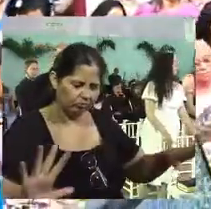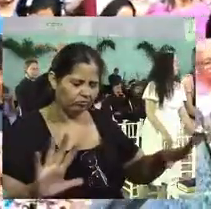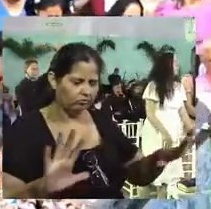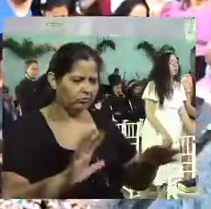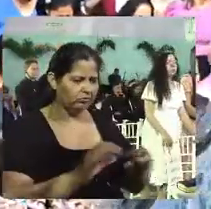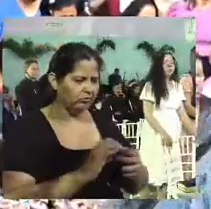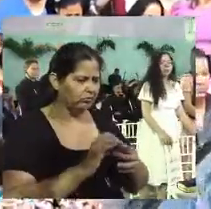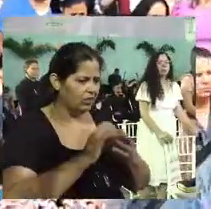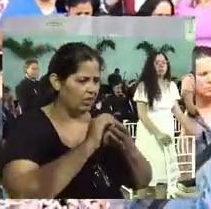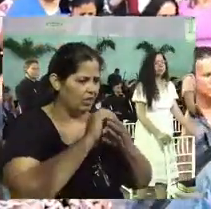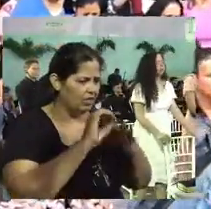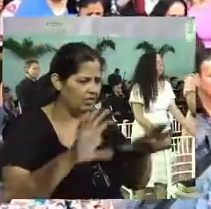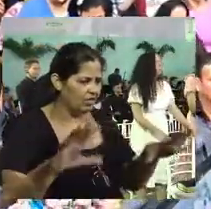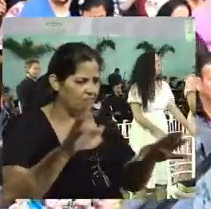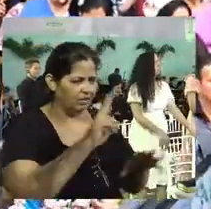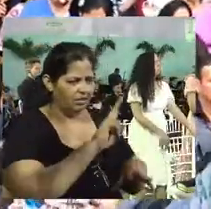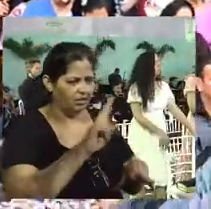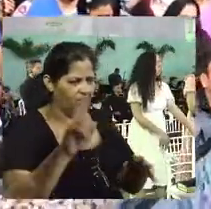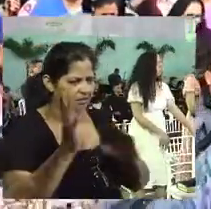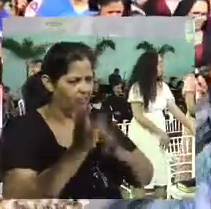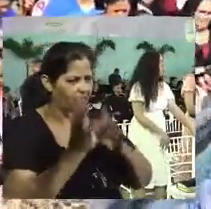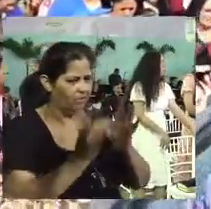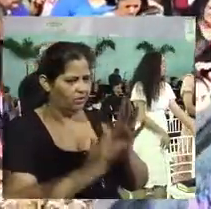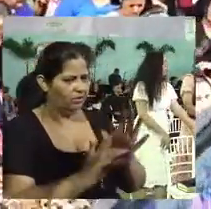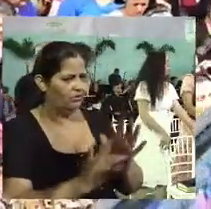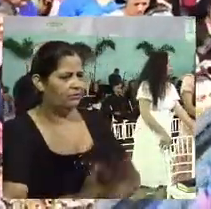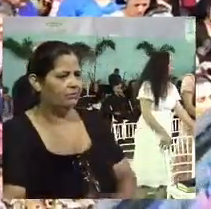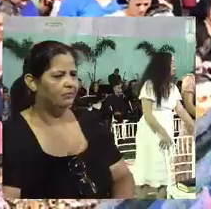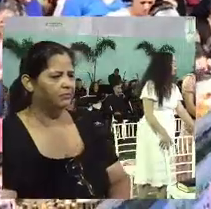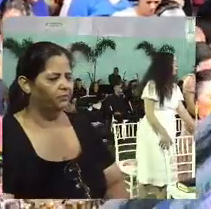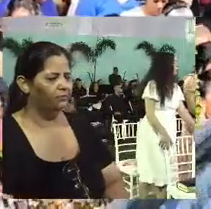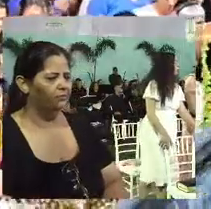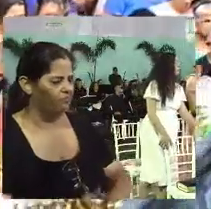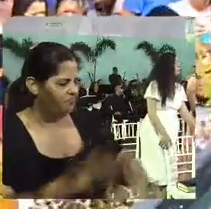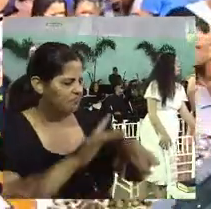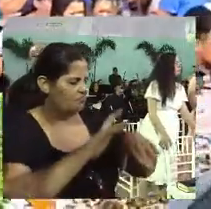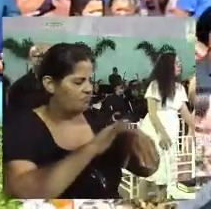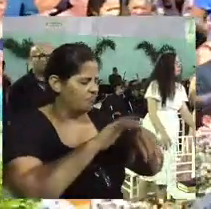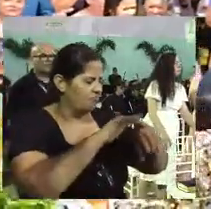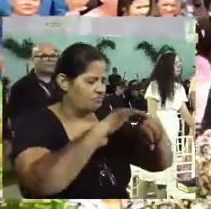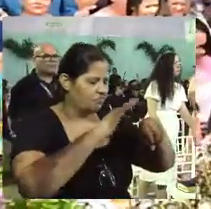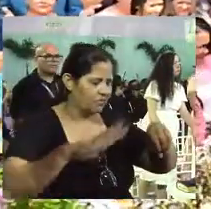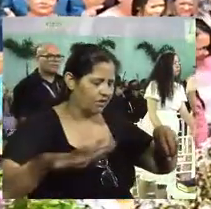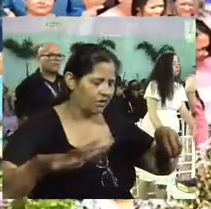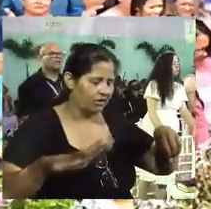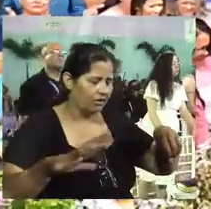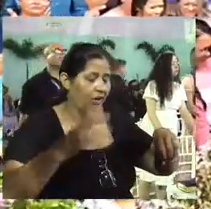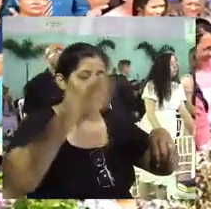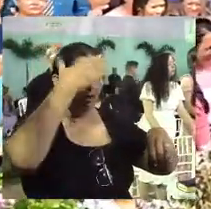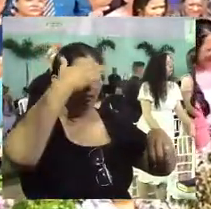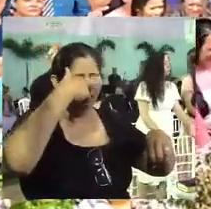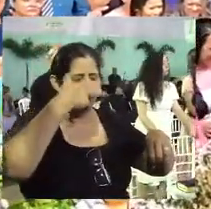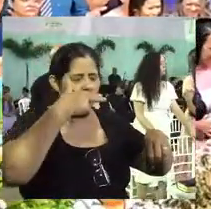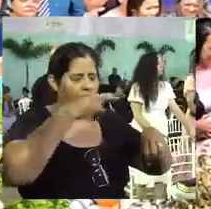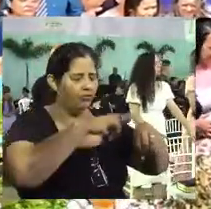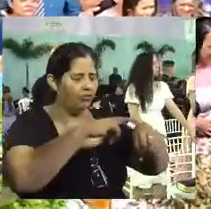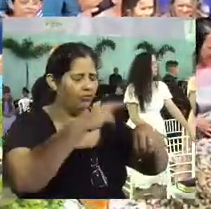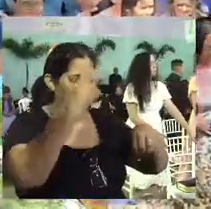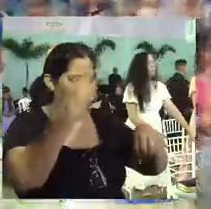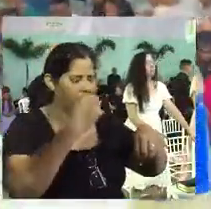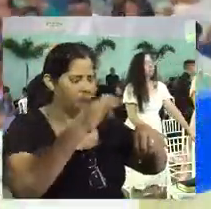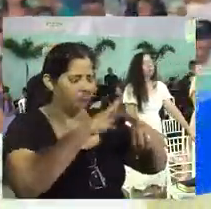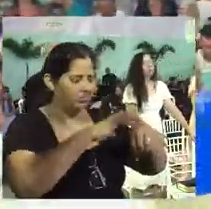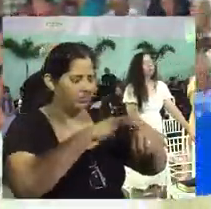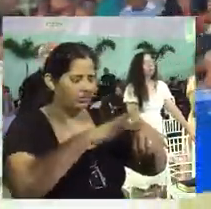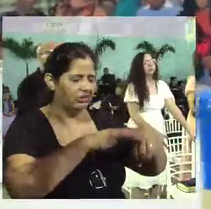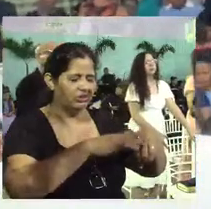reclamamos pelo poder do Evangelho Seja Curado agora Fecha os olhinhos agora você em casa seja